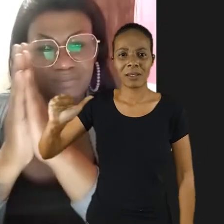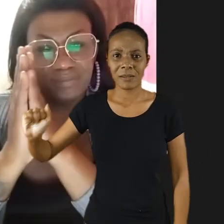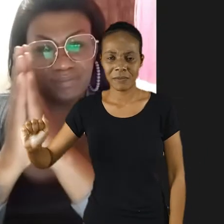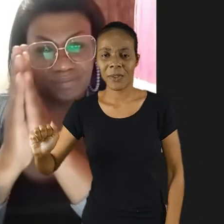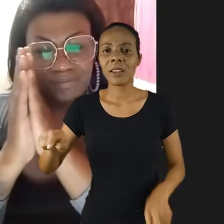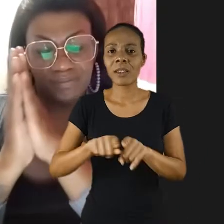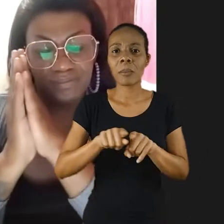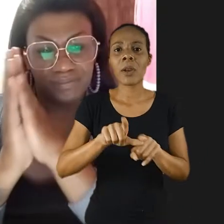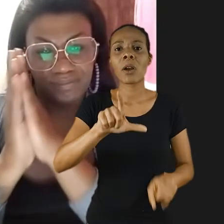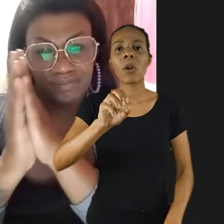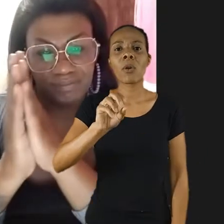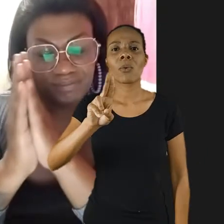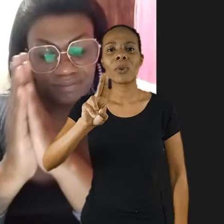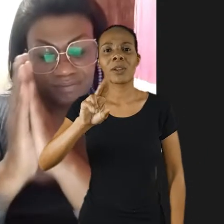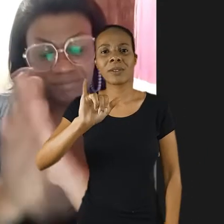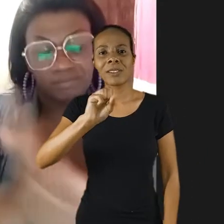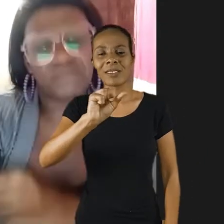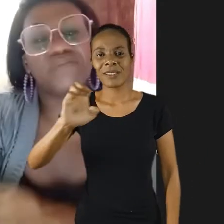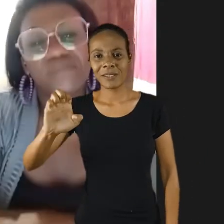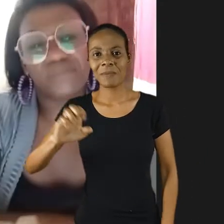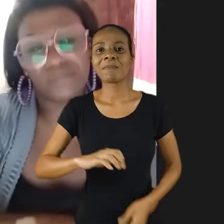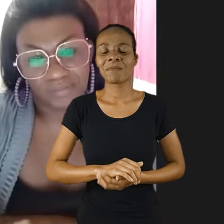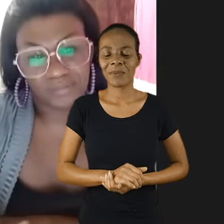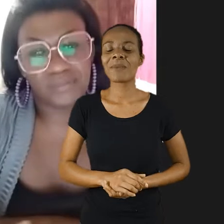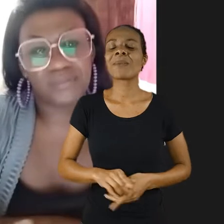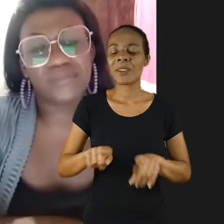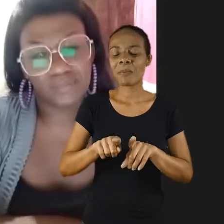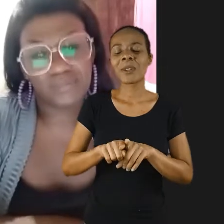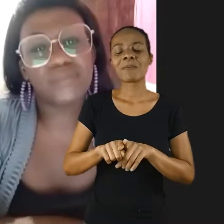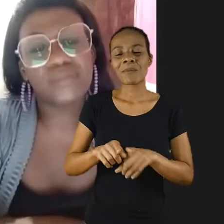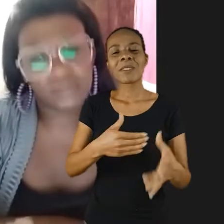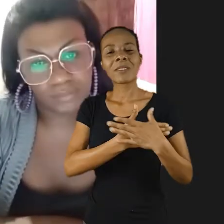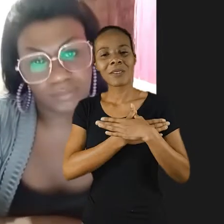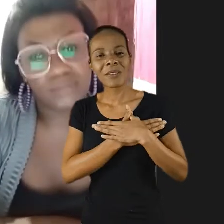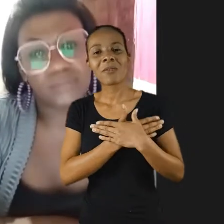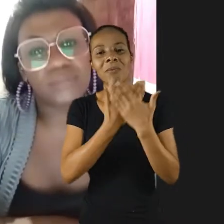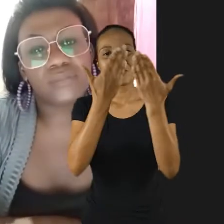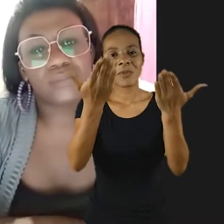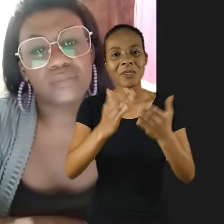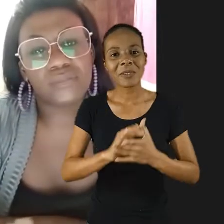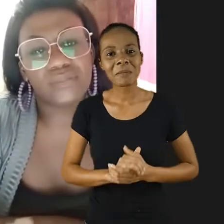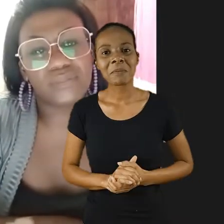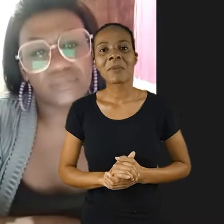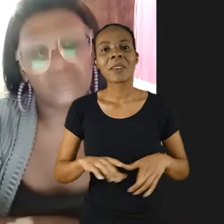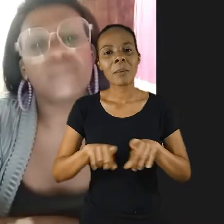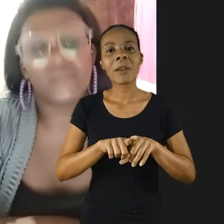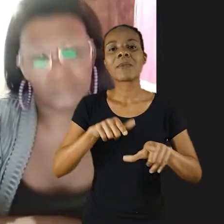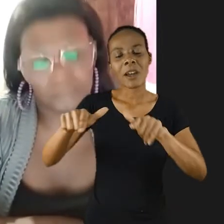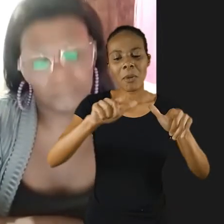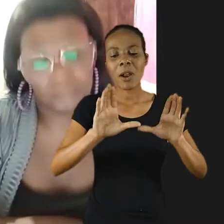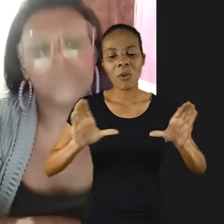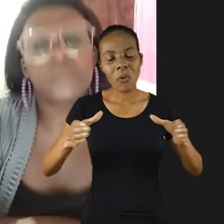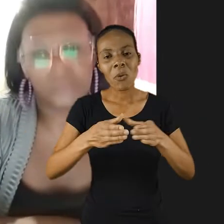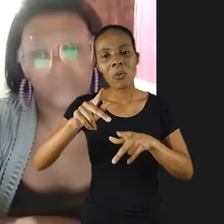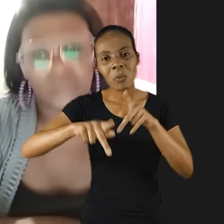aqui, que mandou um salve: eu também te amo, meu amor. Louise também trabalha com população vulnerável, sabe? E é voltar para a base. É na base